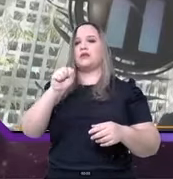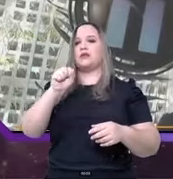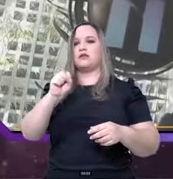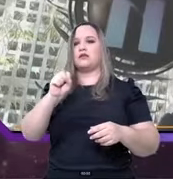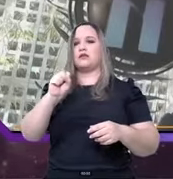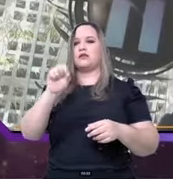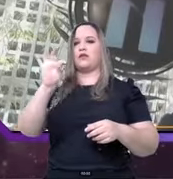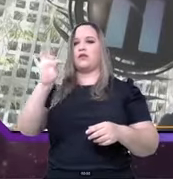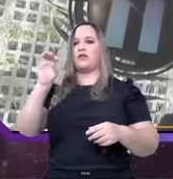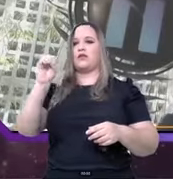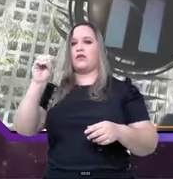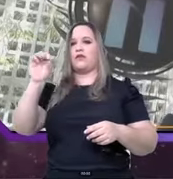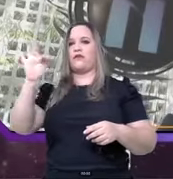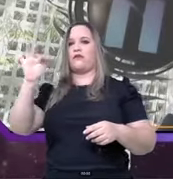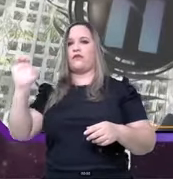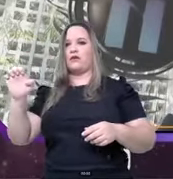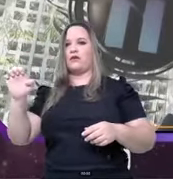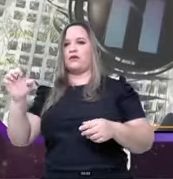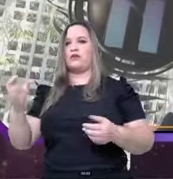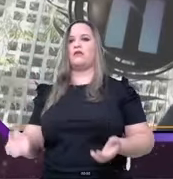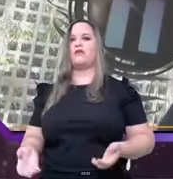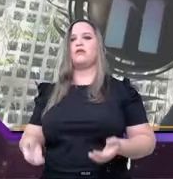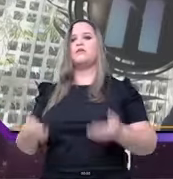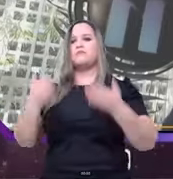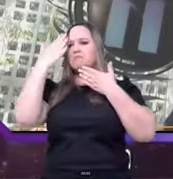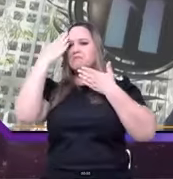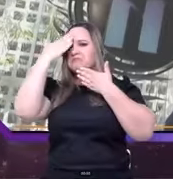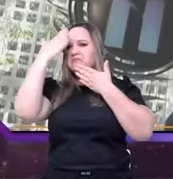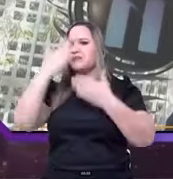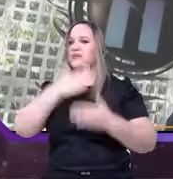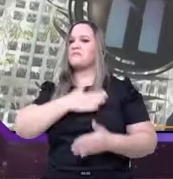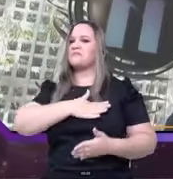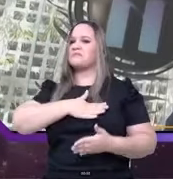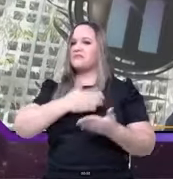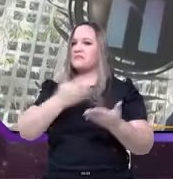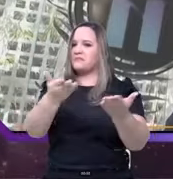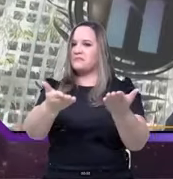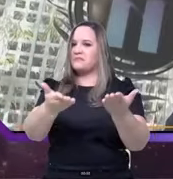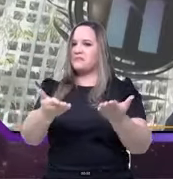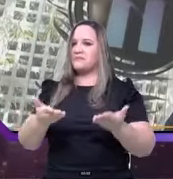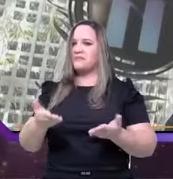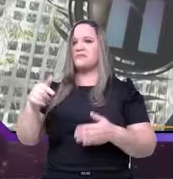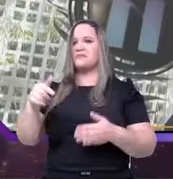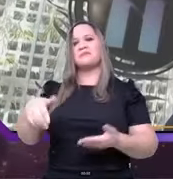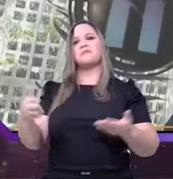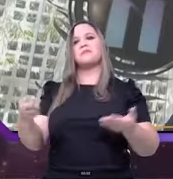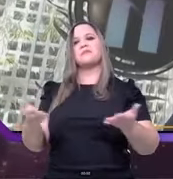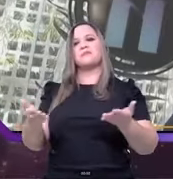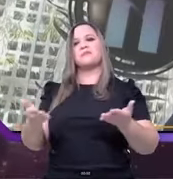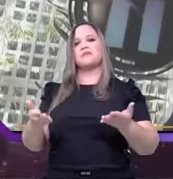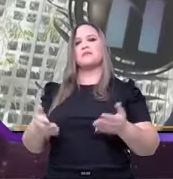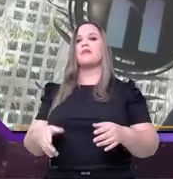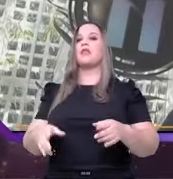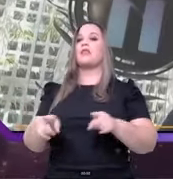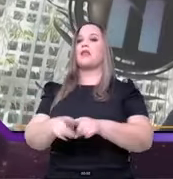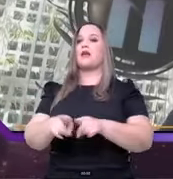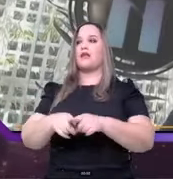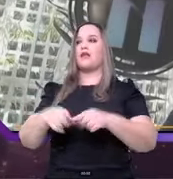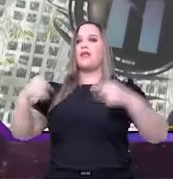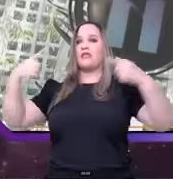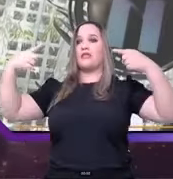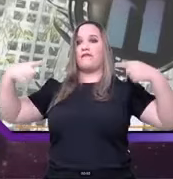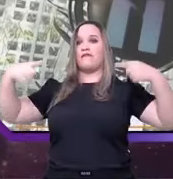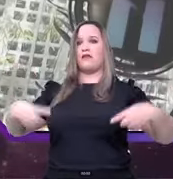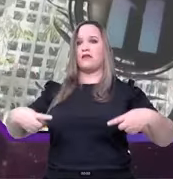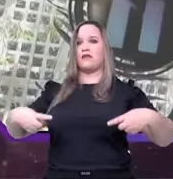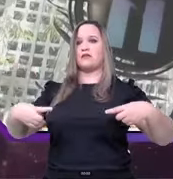Muito obrigado, é um prazer também recebê-lo. Para a função de defesa nesse